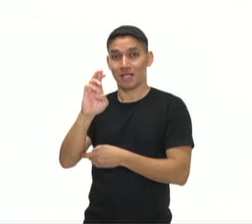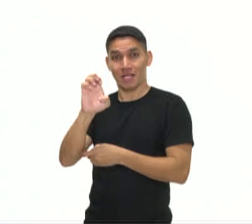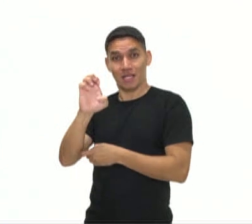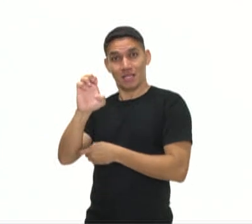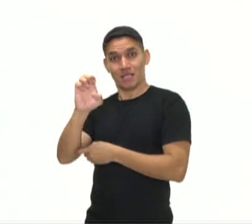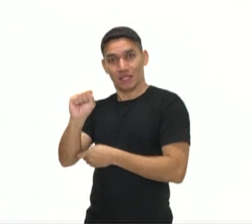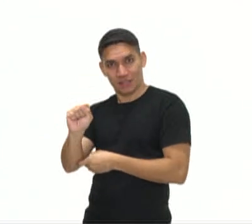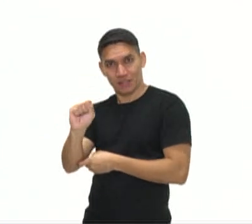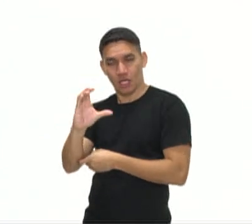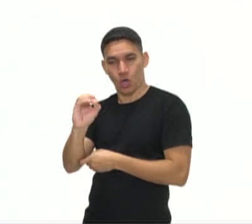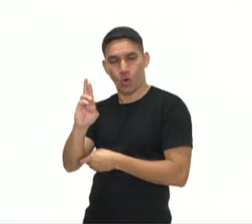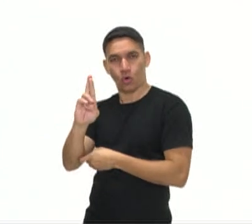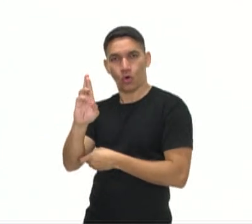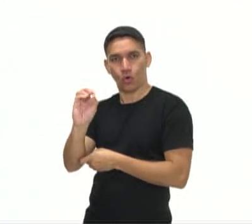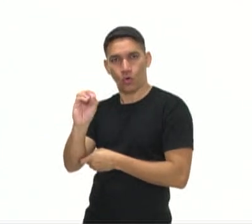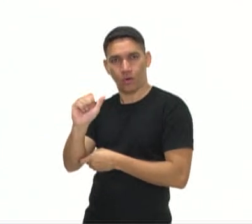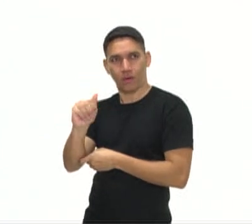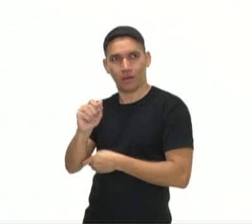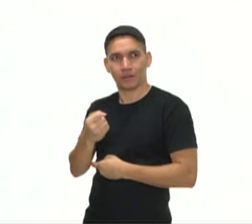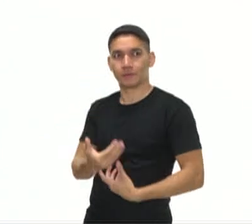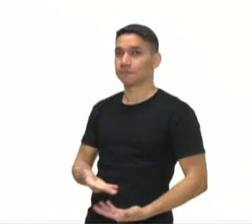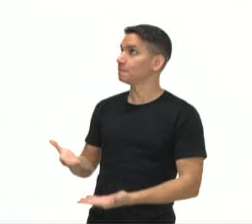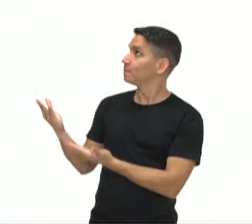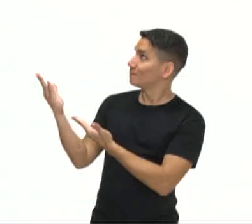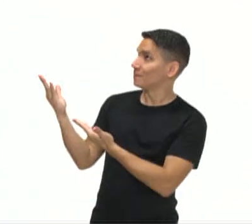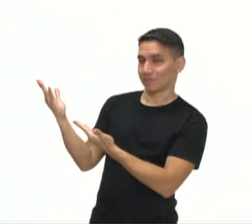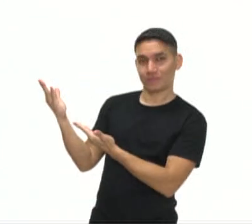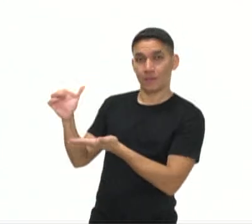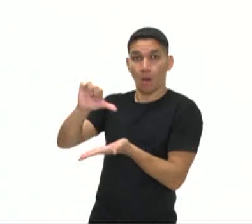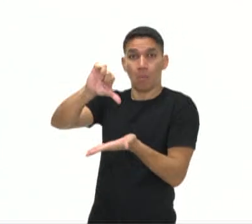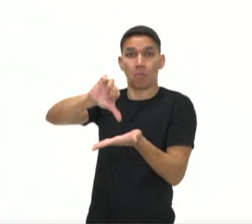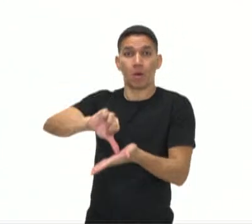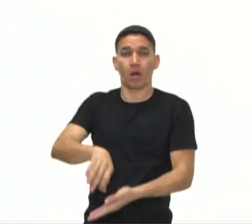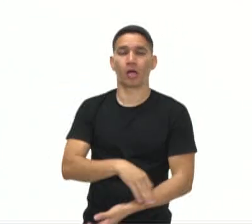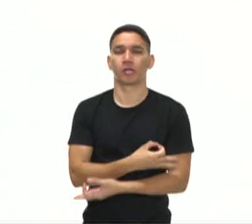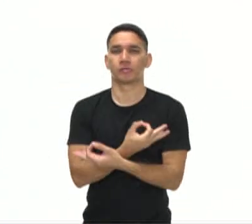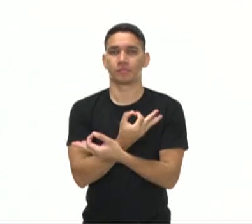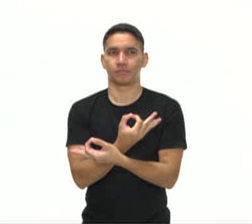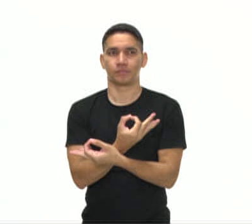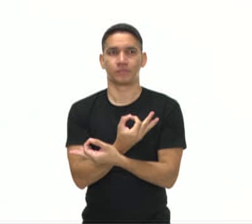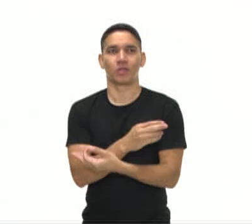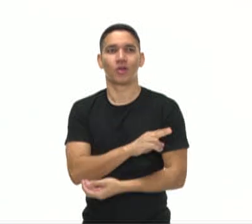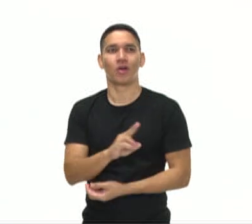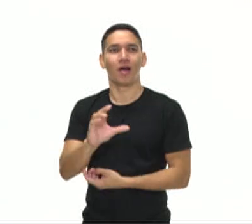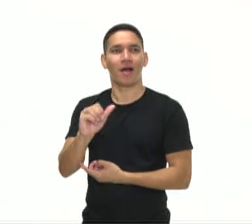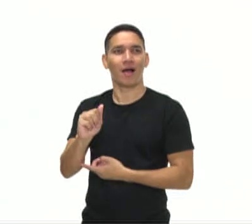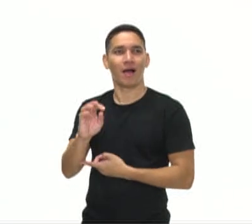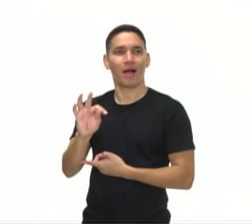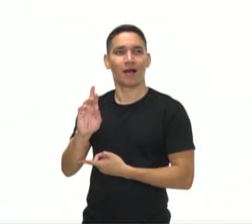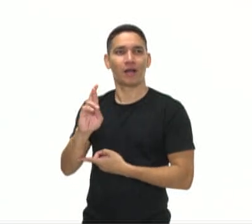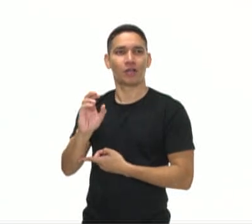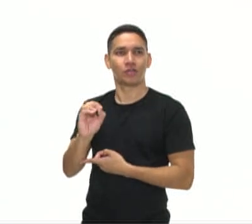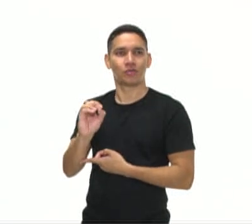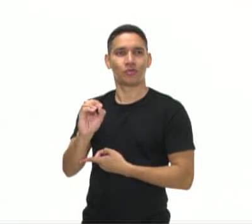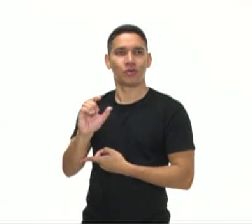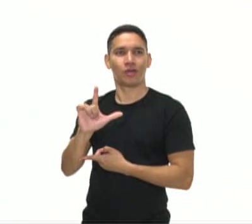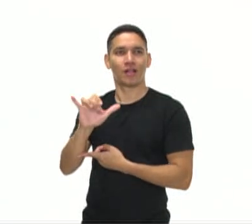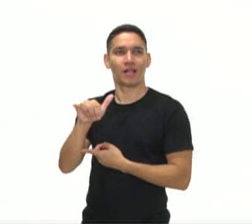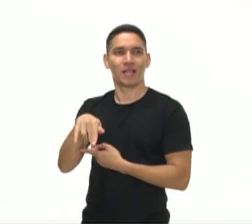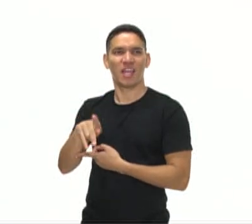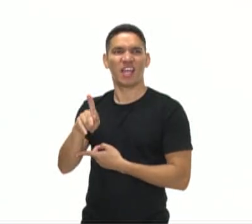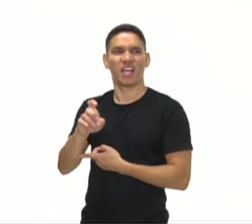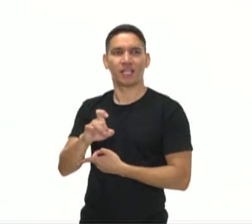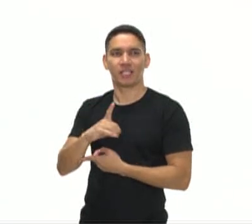Gaúcha, existe o Centro Budista Kadroling, onde há um complexo de